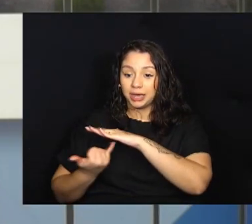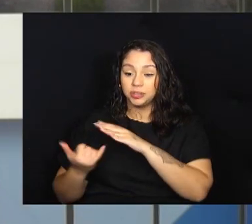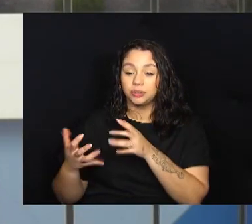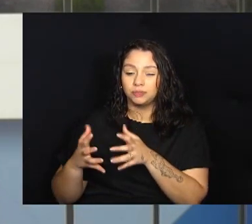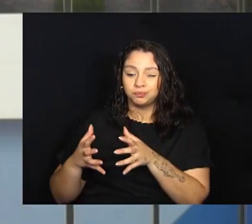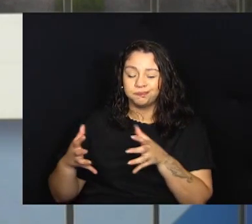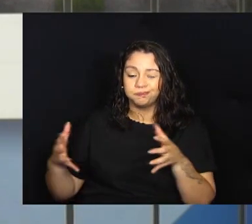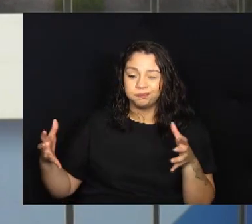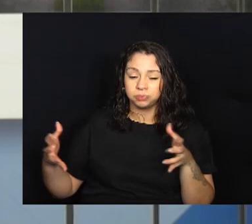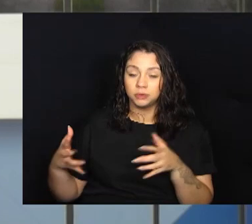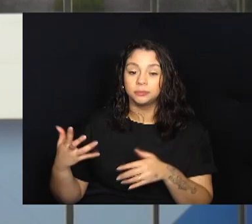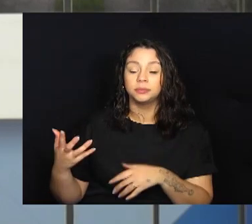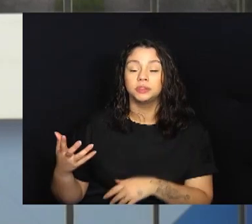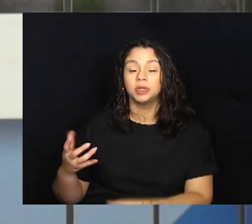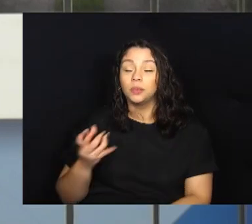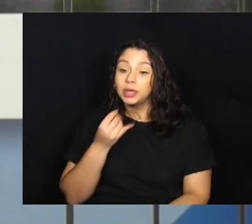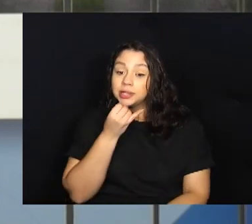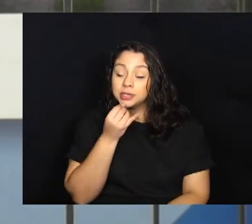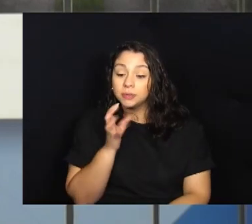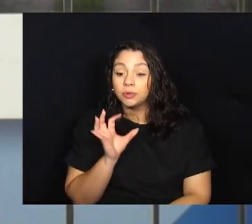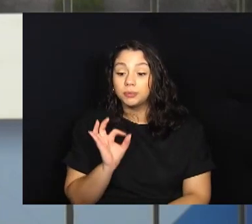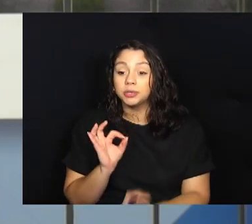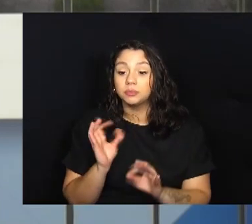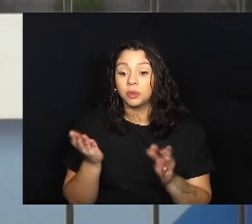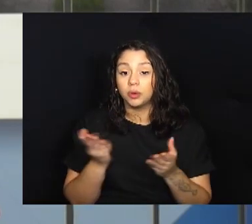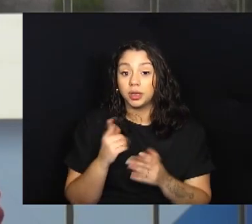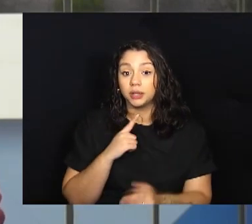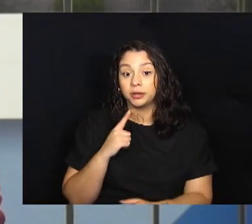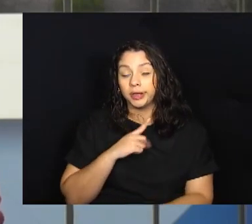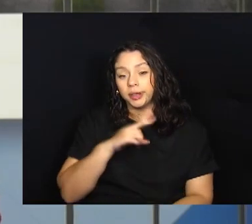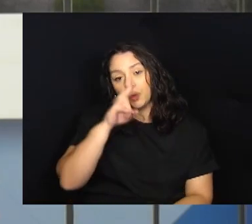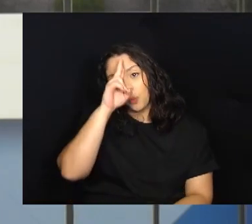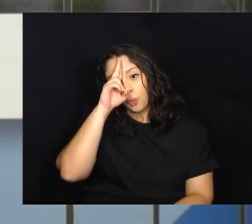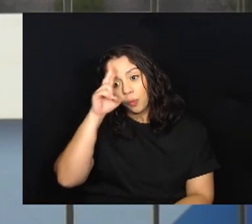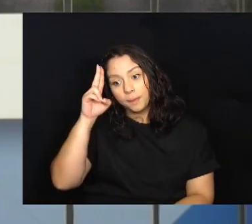exemplo, acho que o exemplo mais real é Uber,